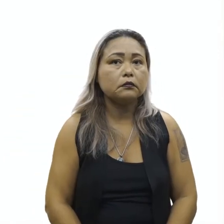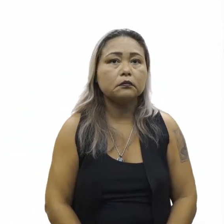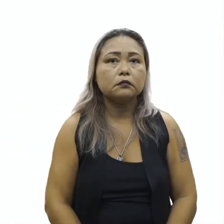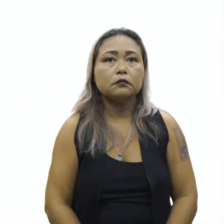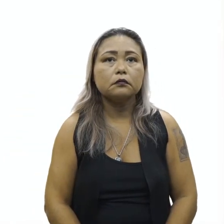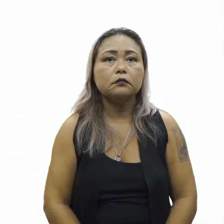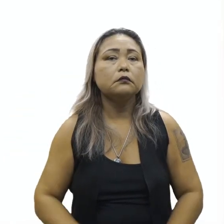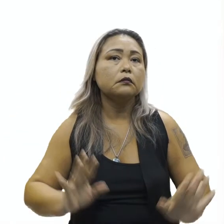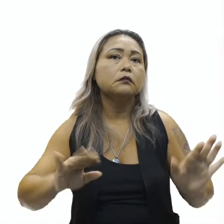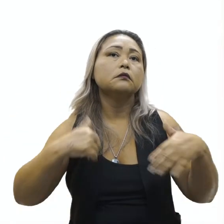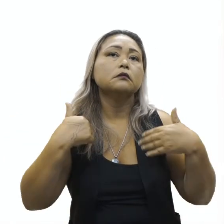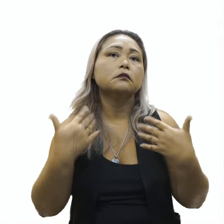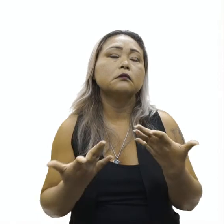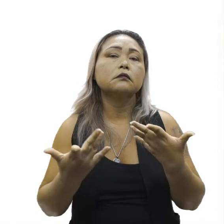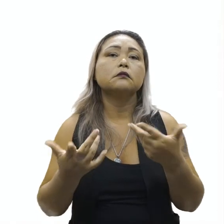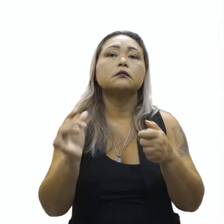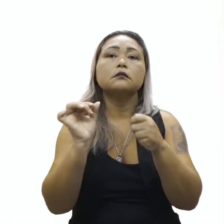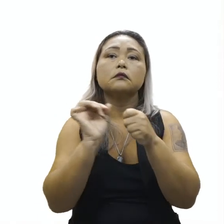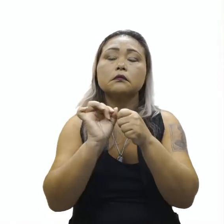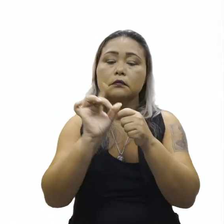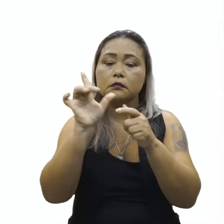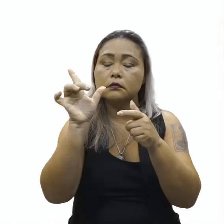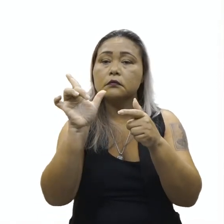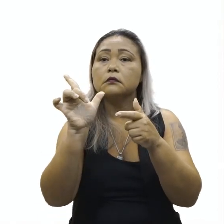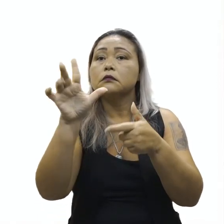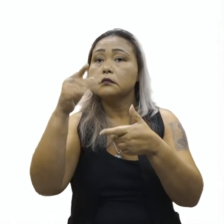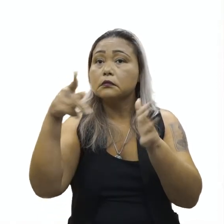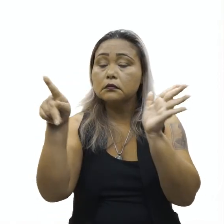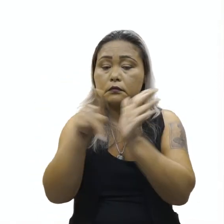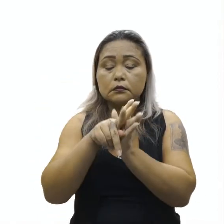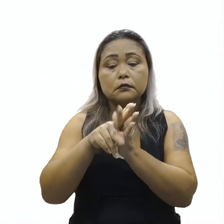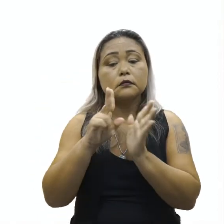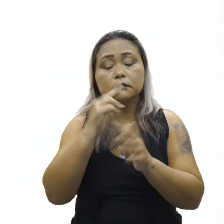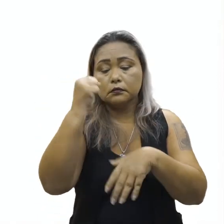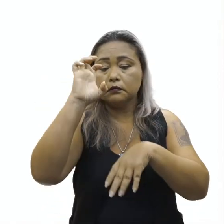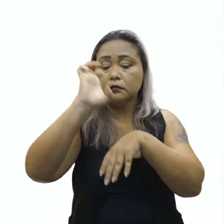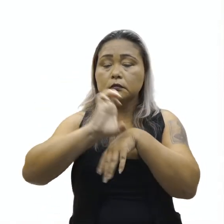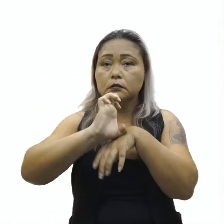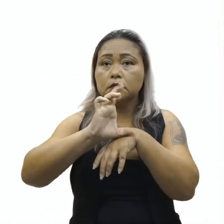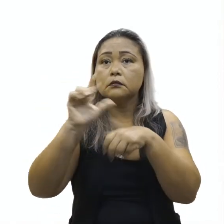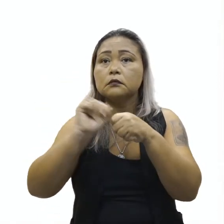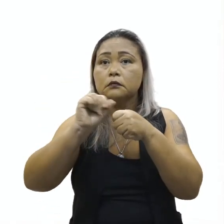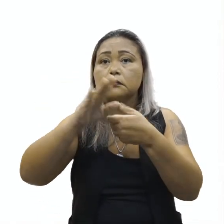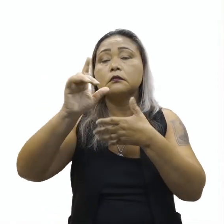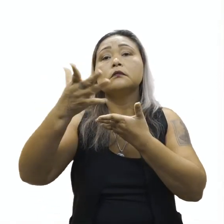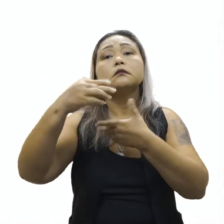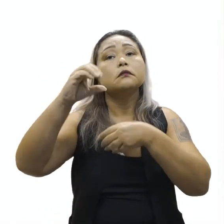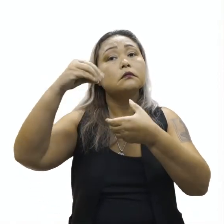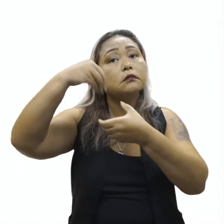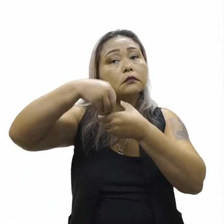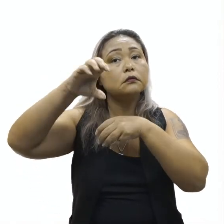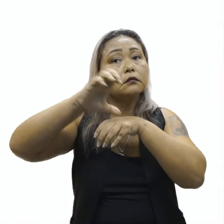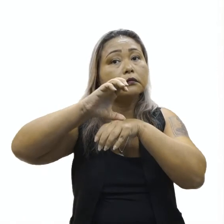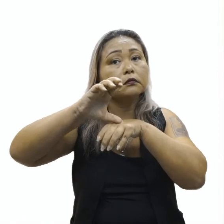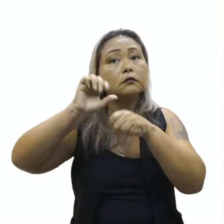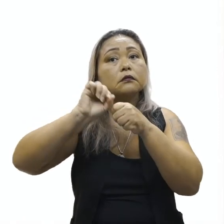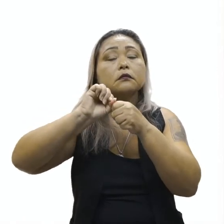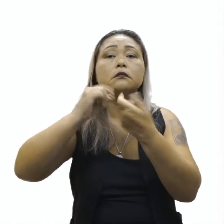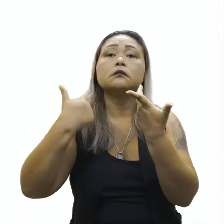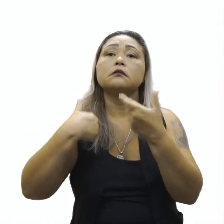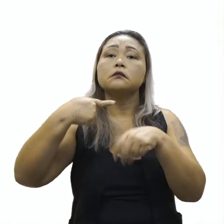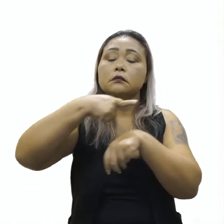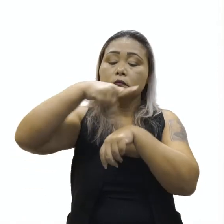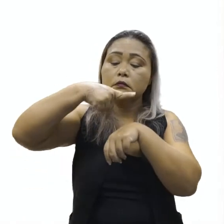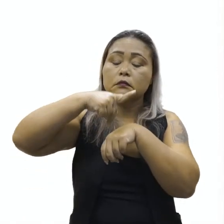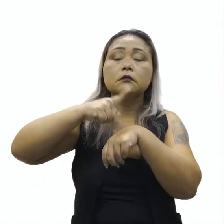Então, assim, o Executivo seria o poder do Estado. Nos moldes da Constituição de um país, ele teria a atribuição de